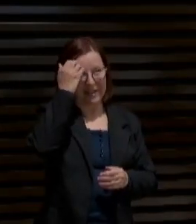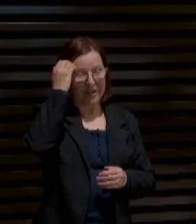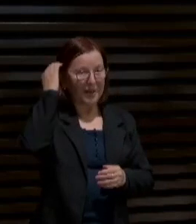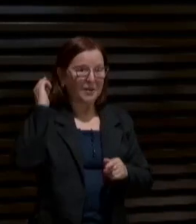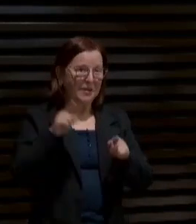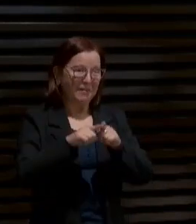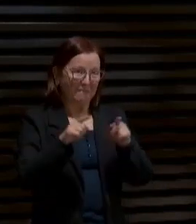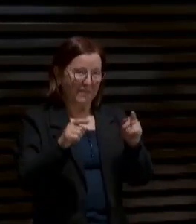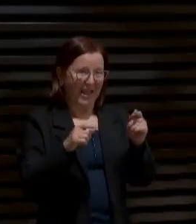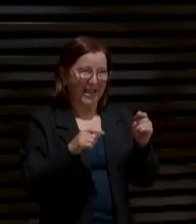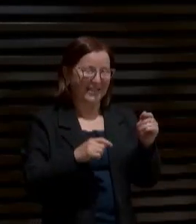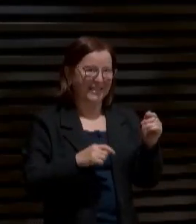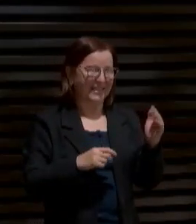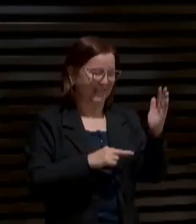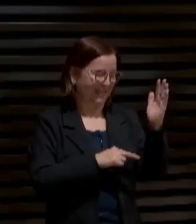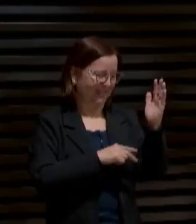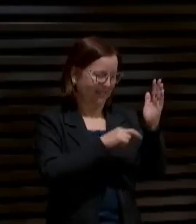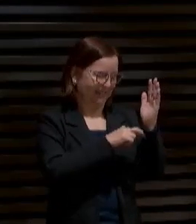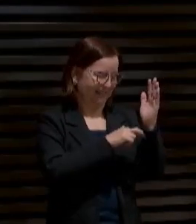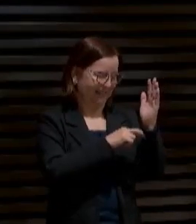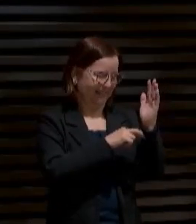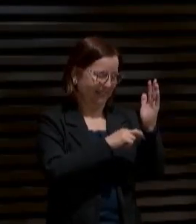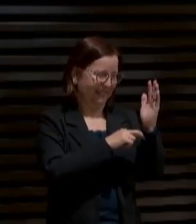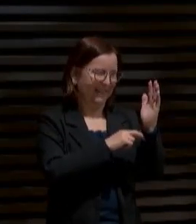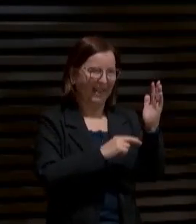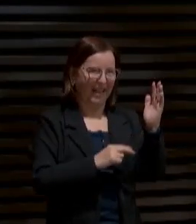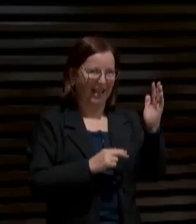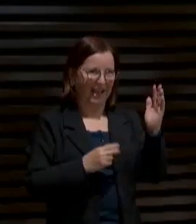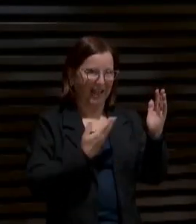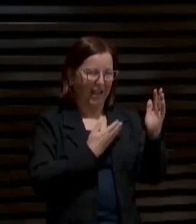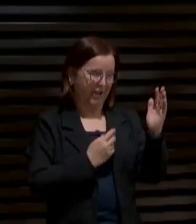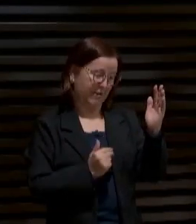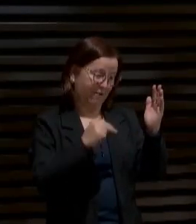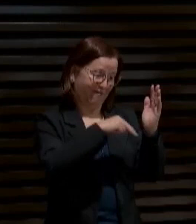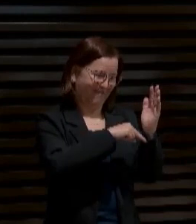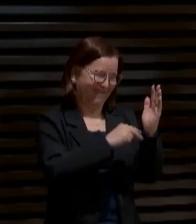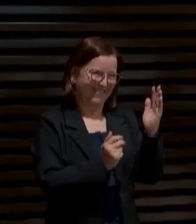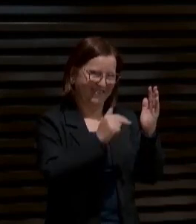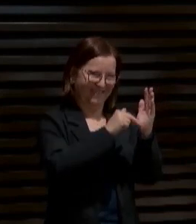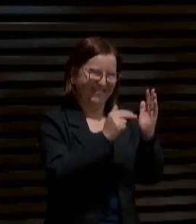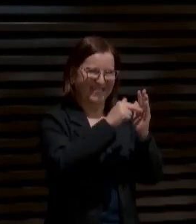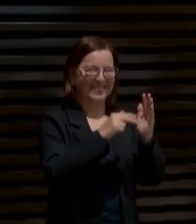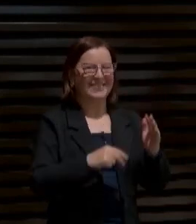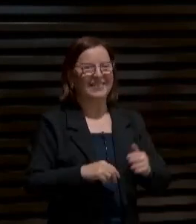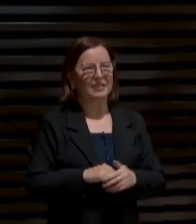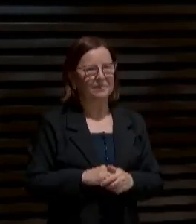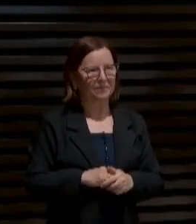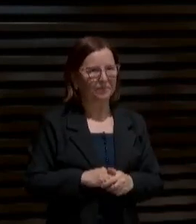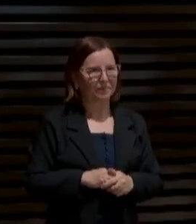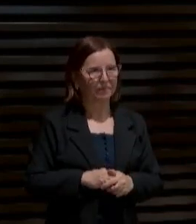costas outro subir outro subia e pegava o prêmio lá e depois repartir para todos vocês viram como que é importante a vida em comunidade